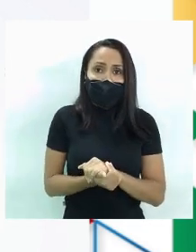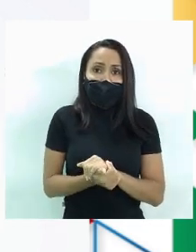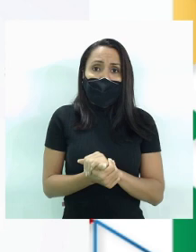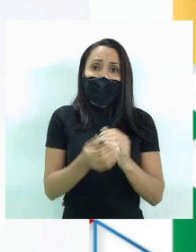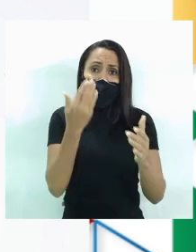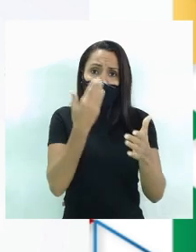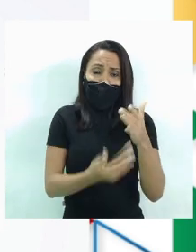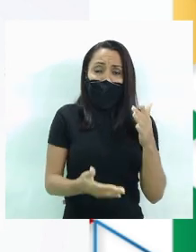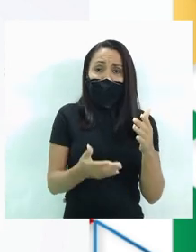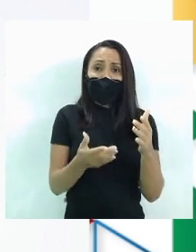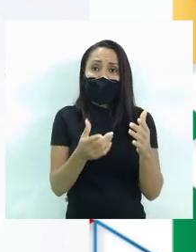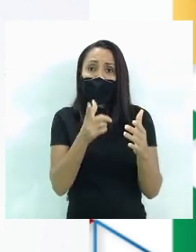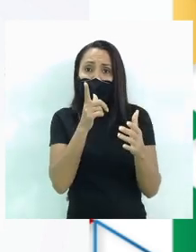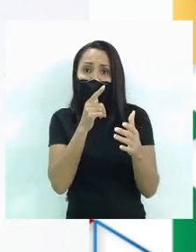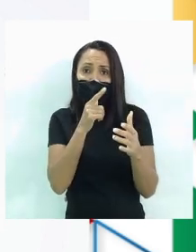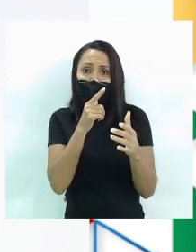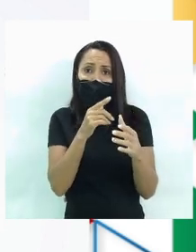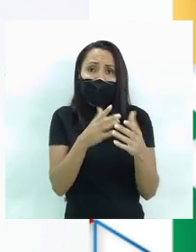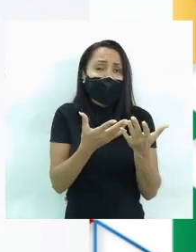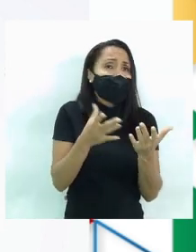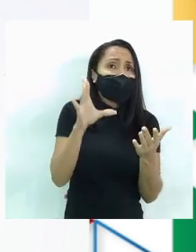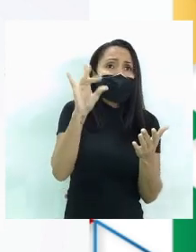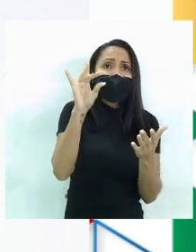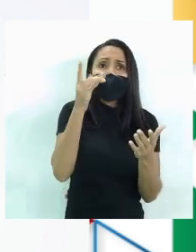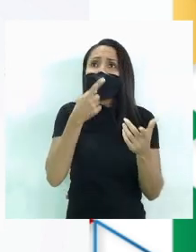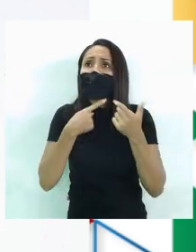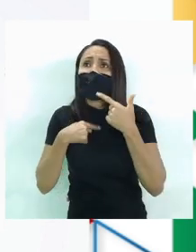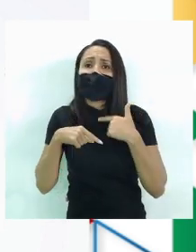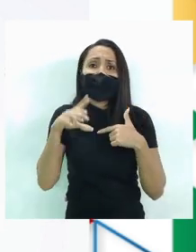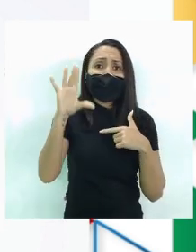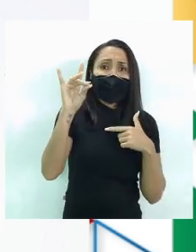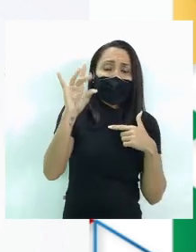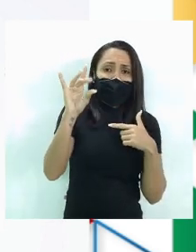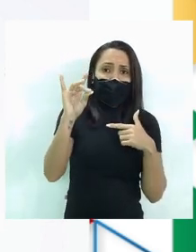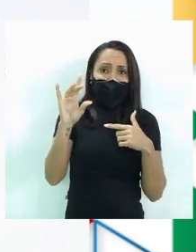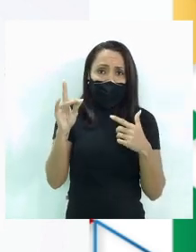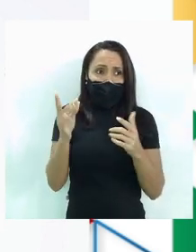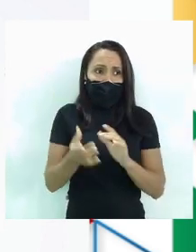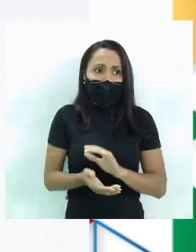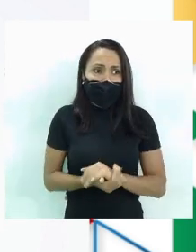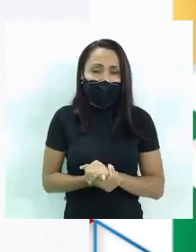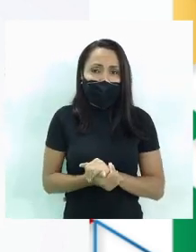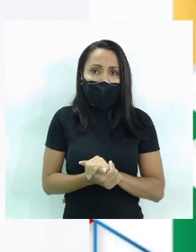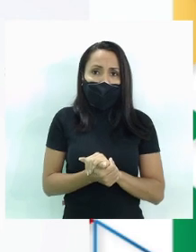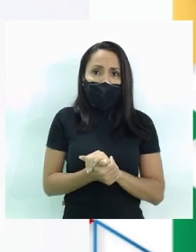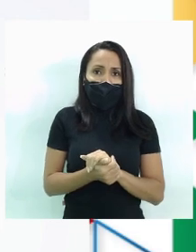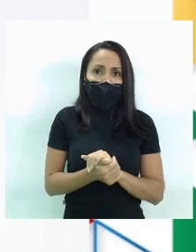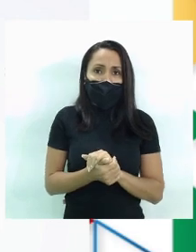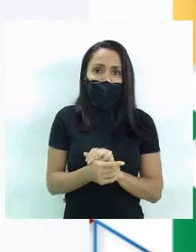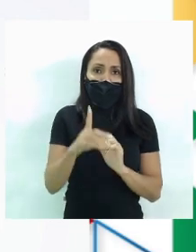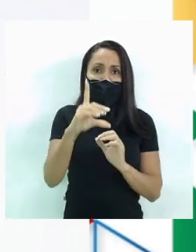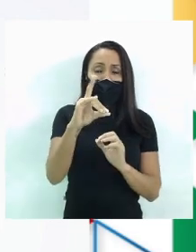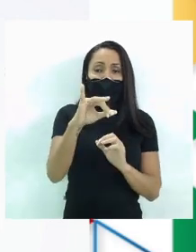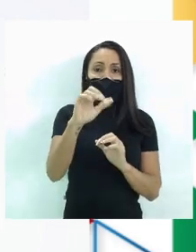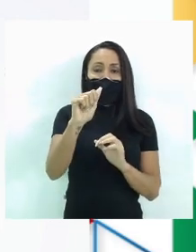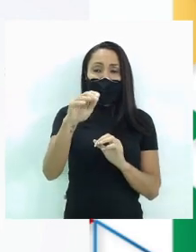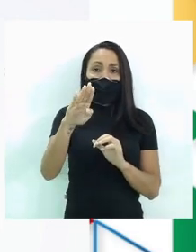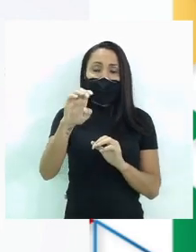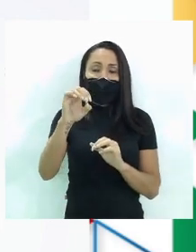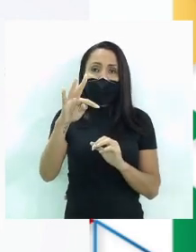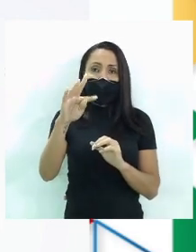de água excessiva e muita sede, que é chamada de síndrome denominada diabetes insípidos, tá